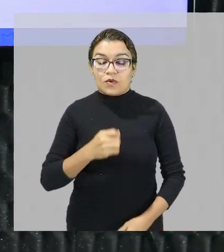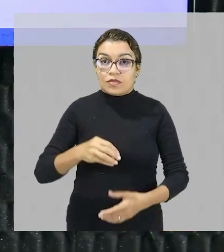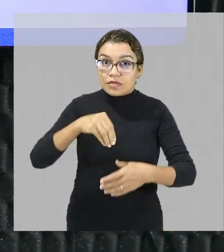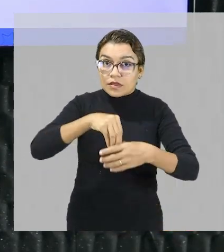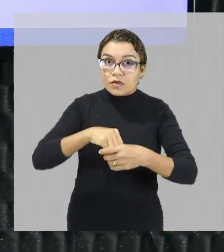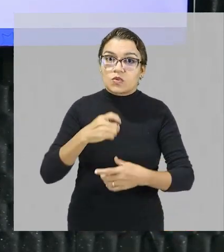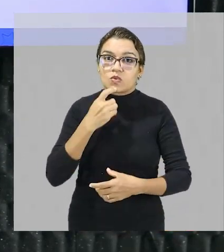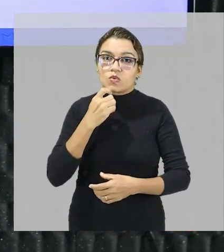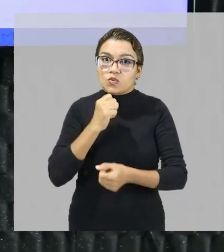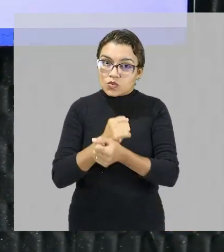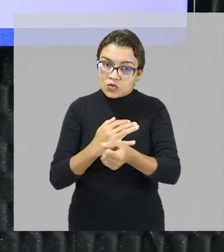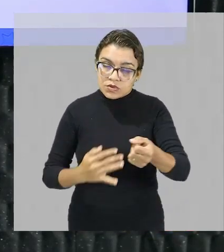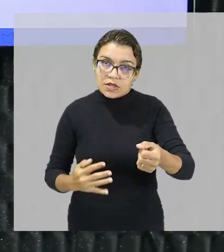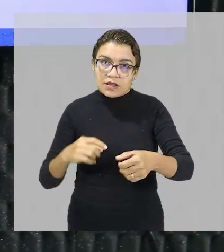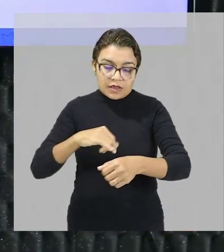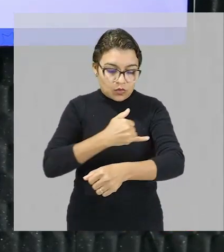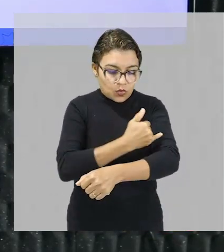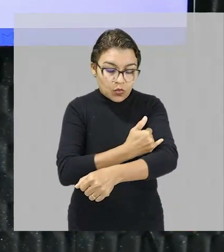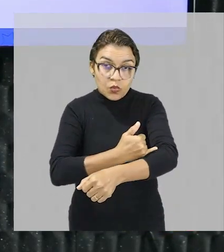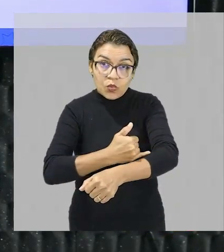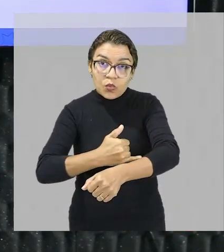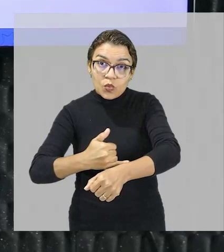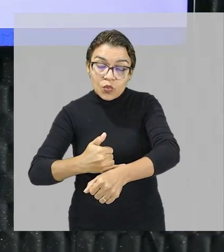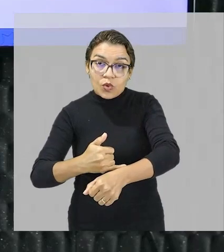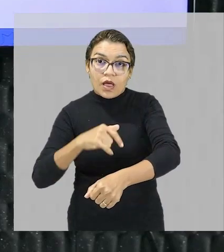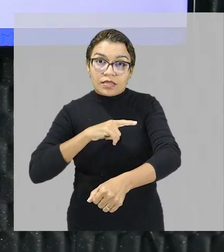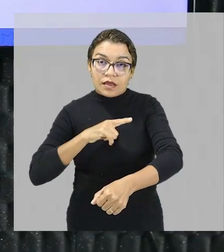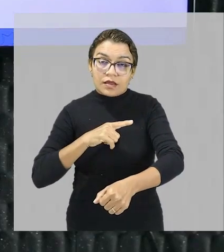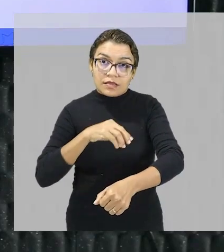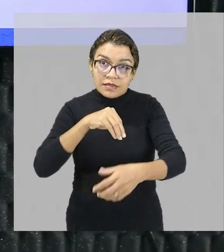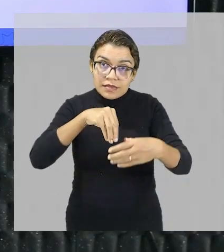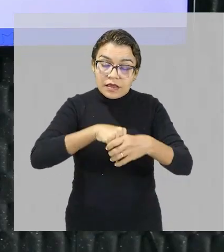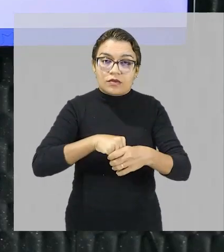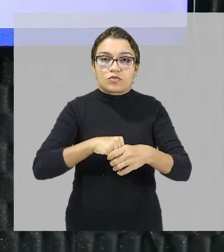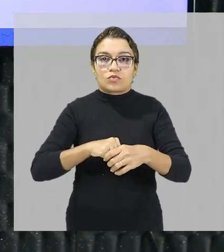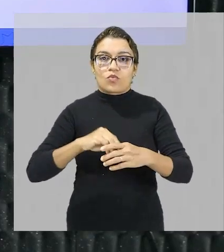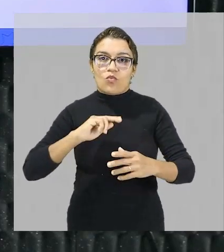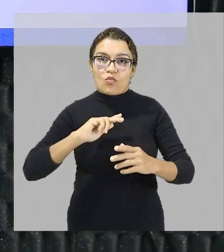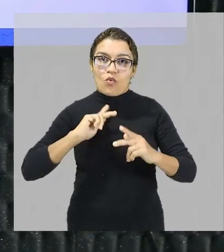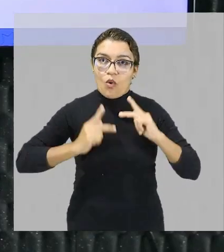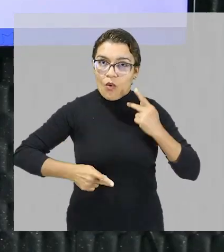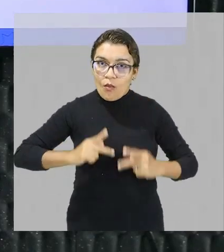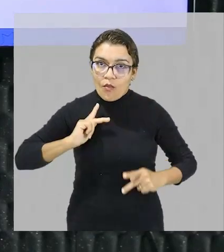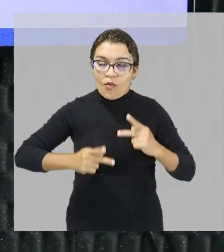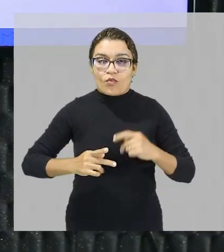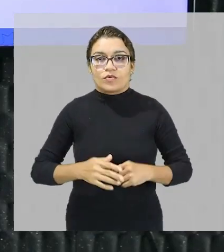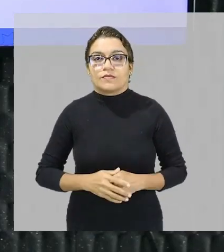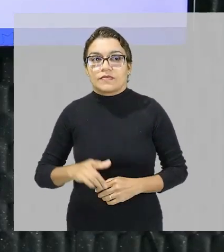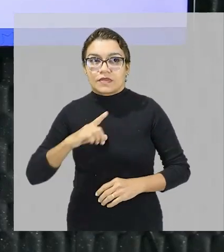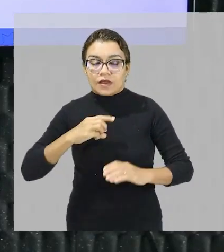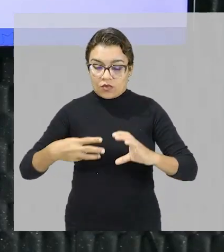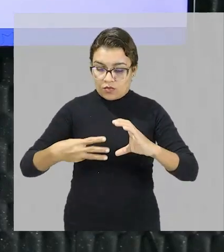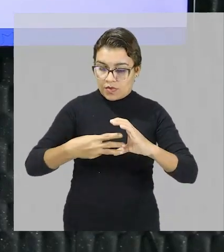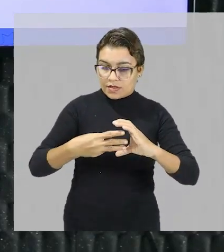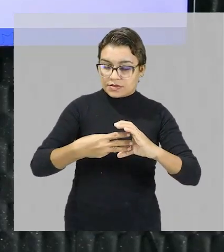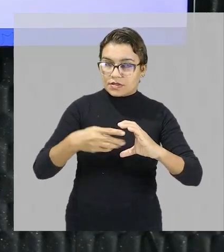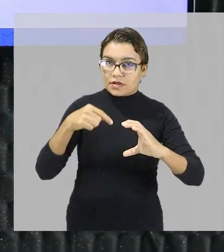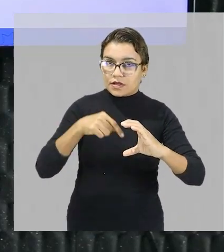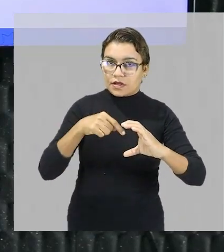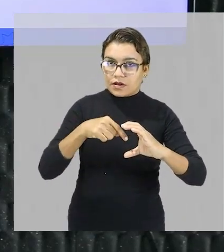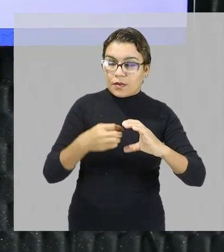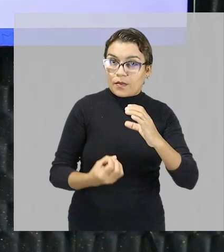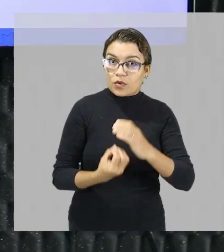Essa substância que é jogada na corrente sanguínea é chamada de hormônio. Então, eu tenho aqui uma célula produtora